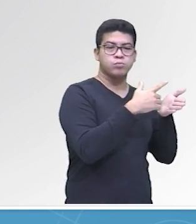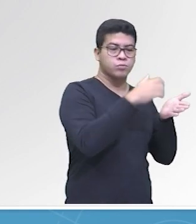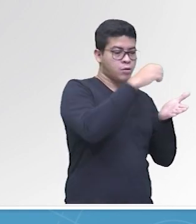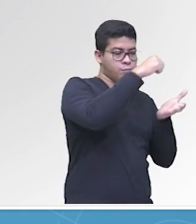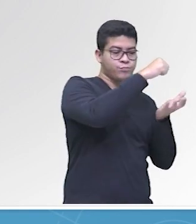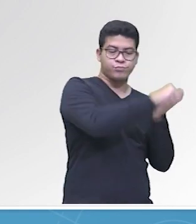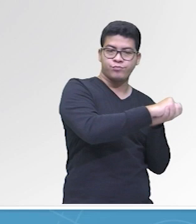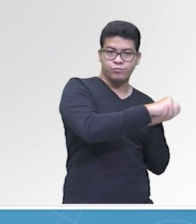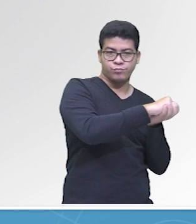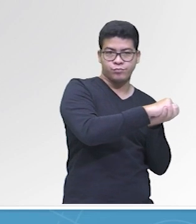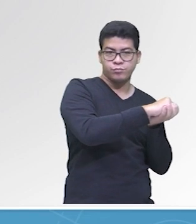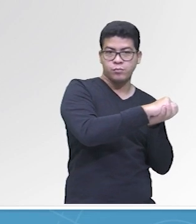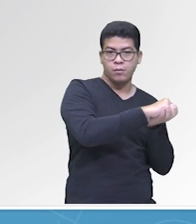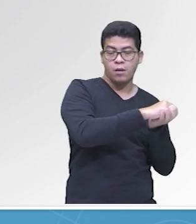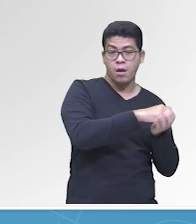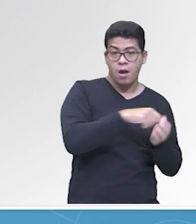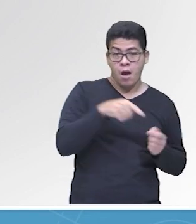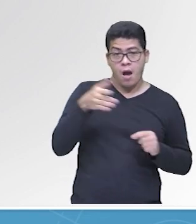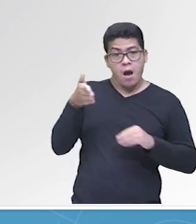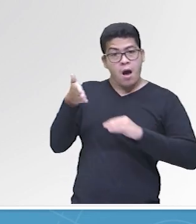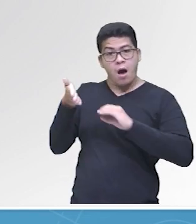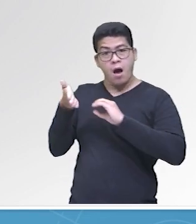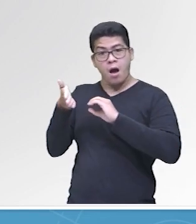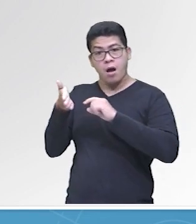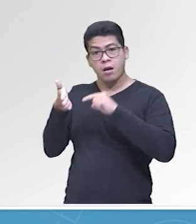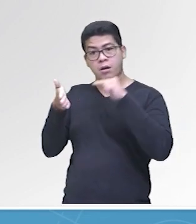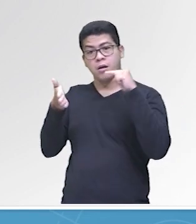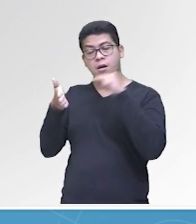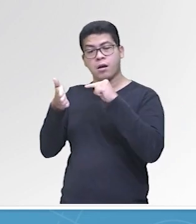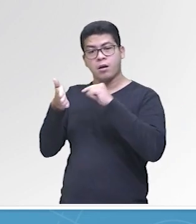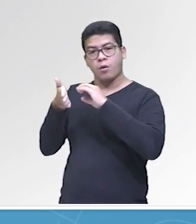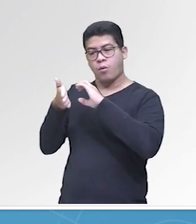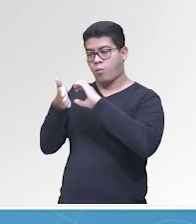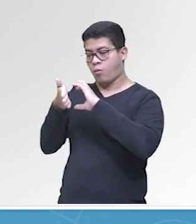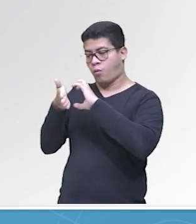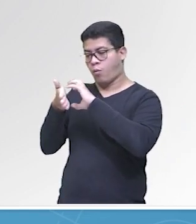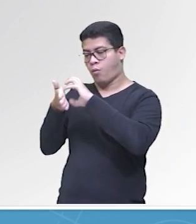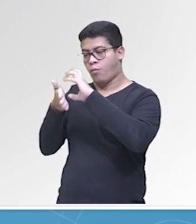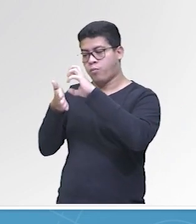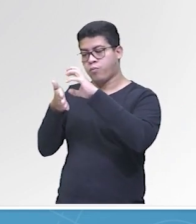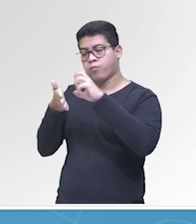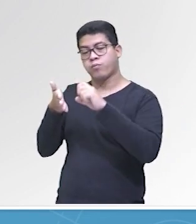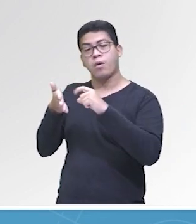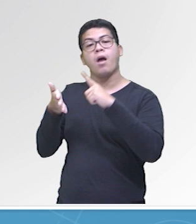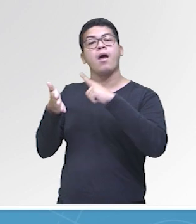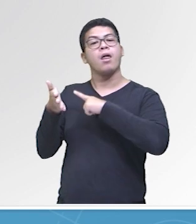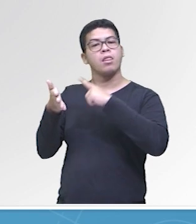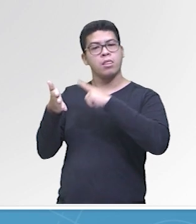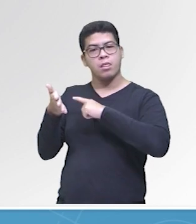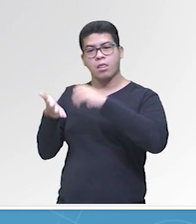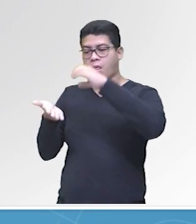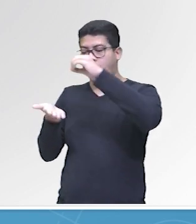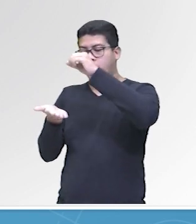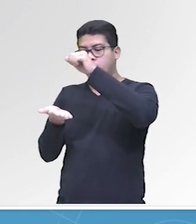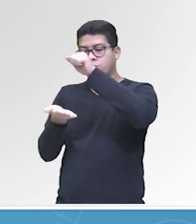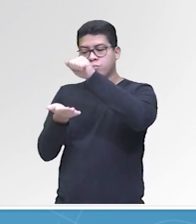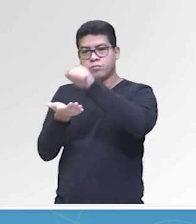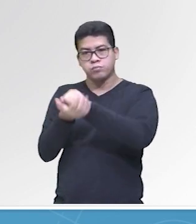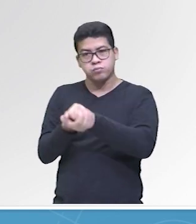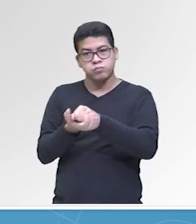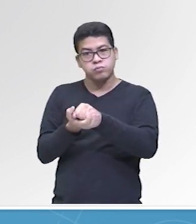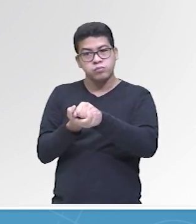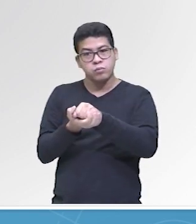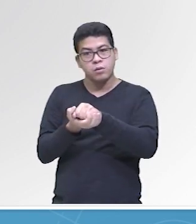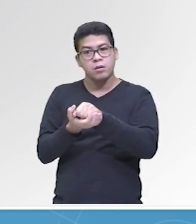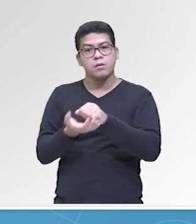parede aderidos, nós chamamos esse retículo endoplasmático de rugoso. Quando não